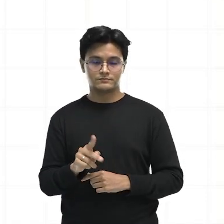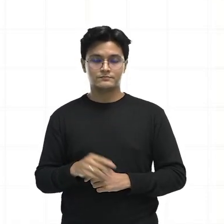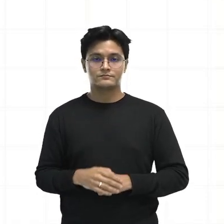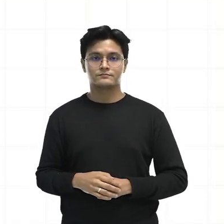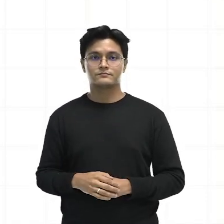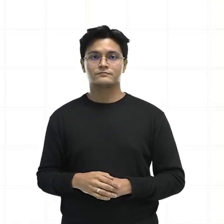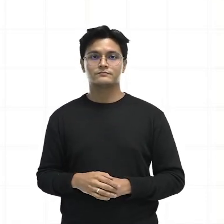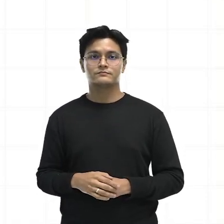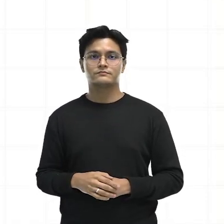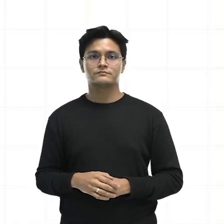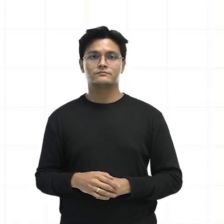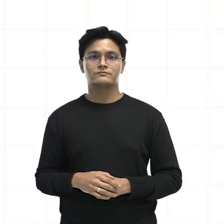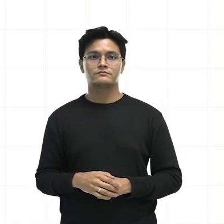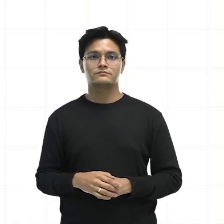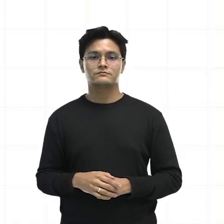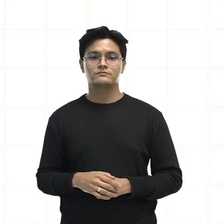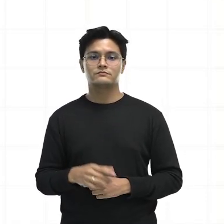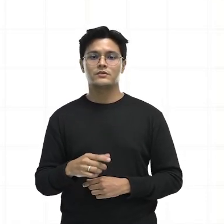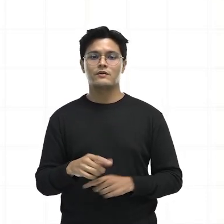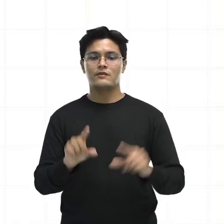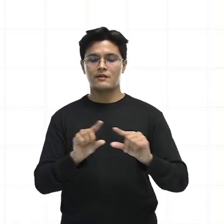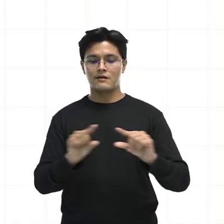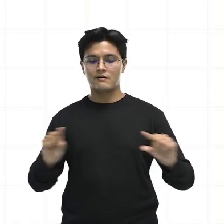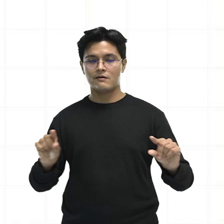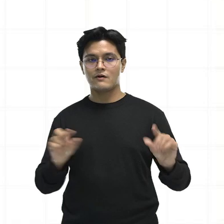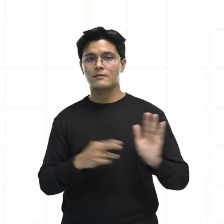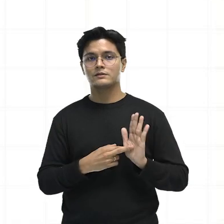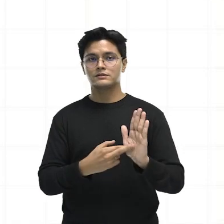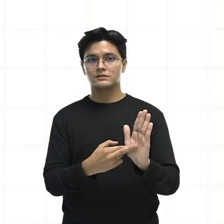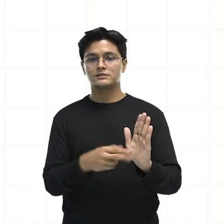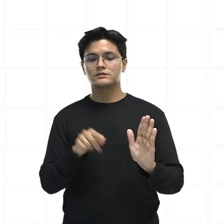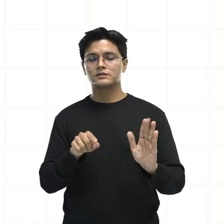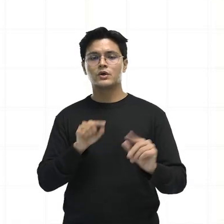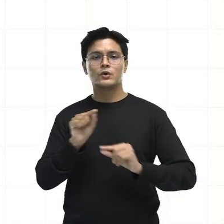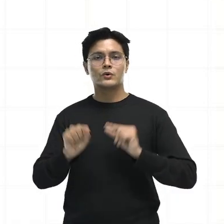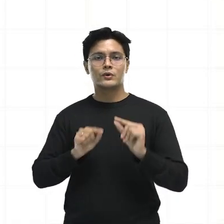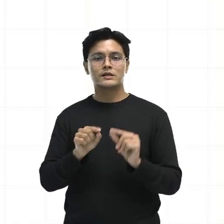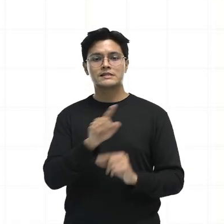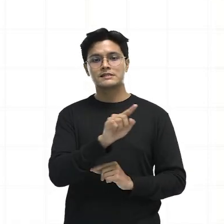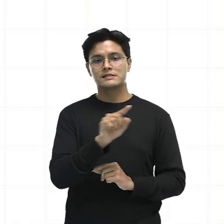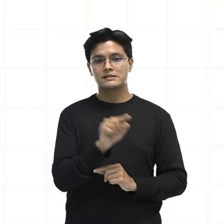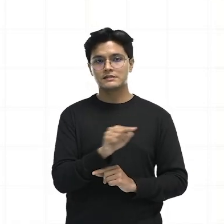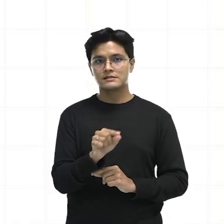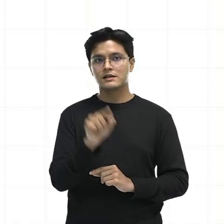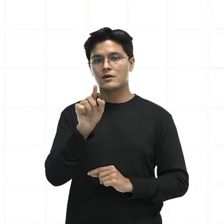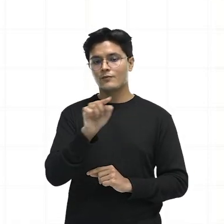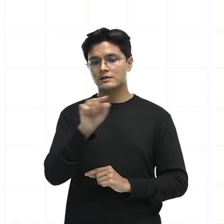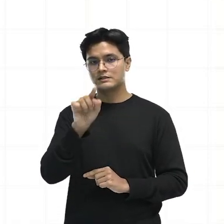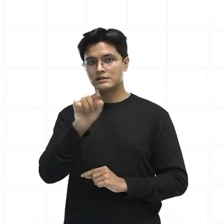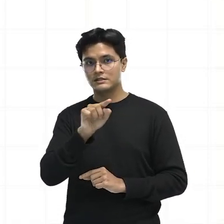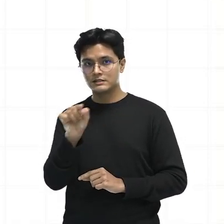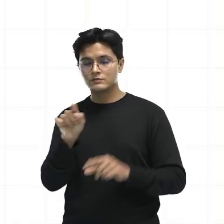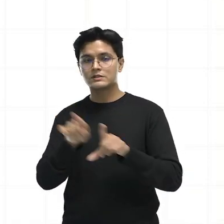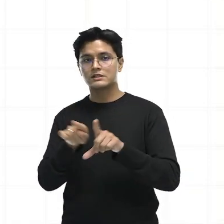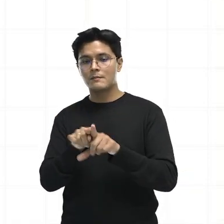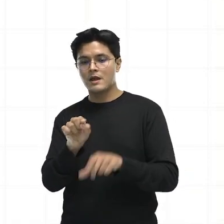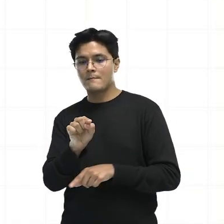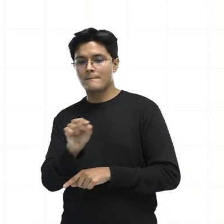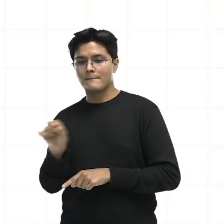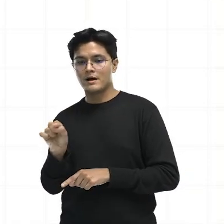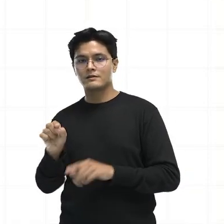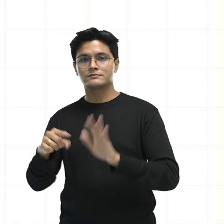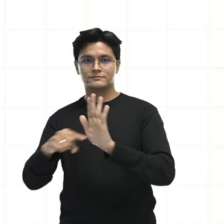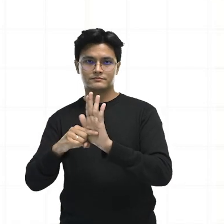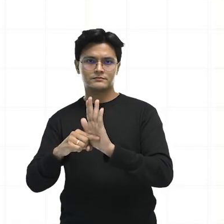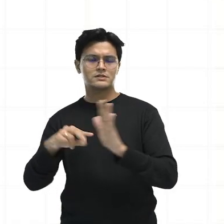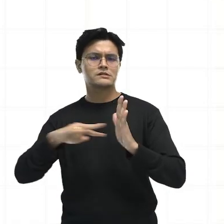nós temos essa última representação que eu quero mostrar para vocês aqui, que é o Z acompanhado do asterisco e o sinalzinho negativo. O que